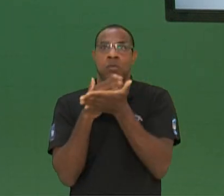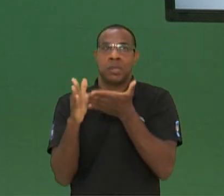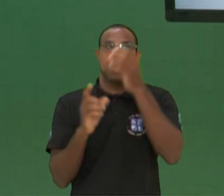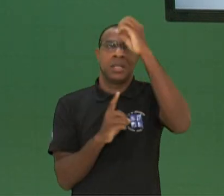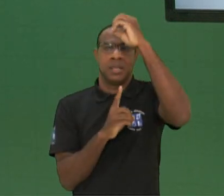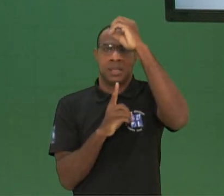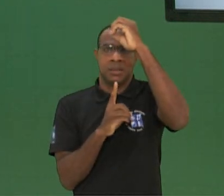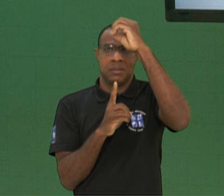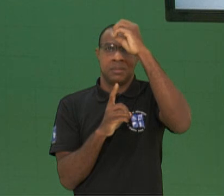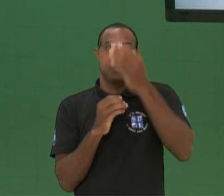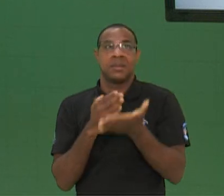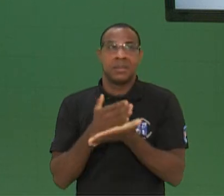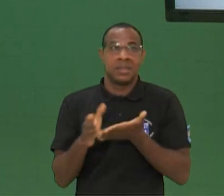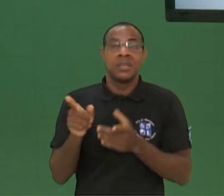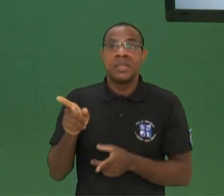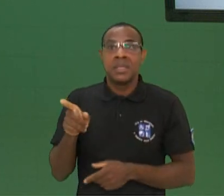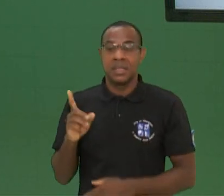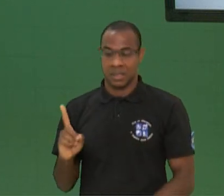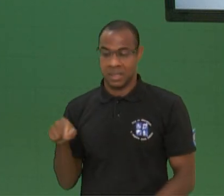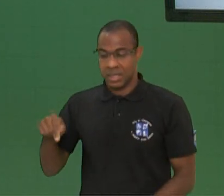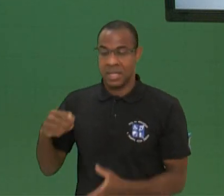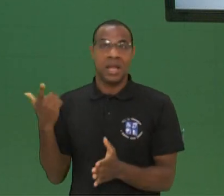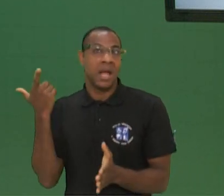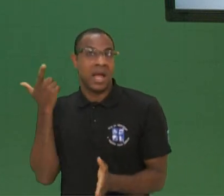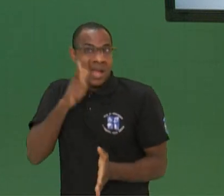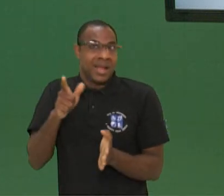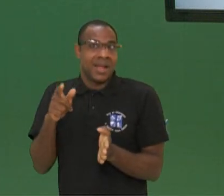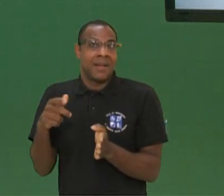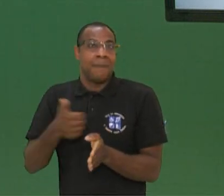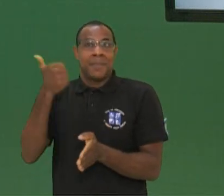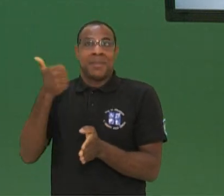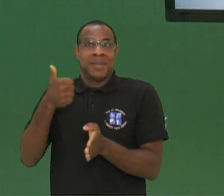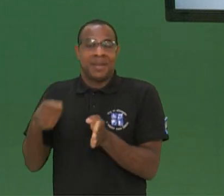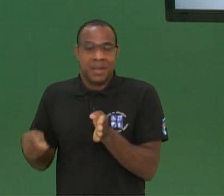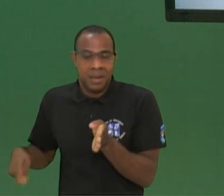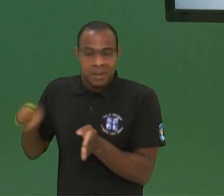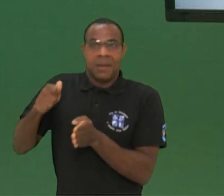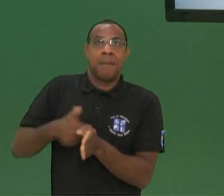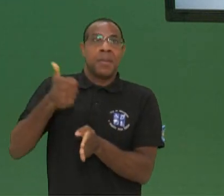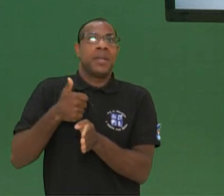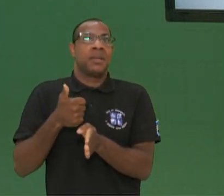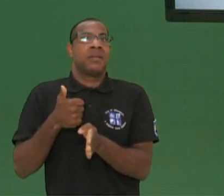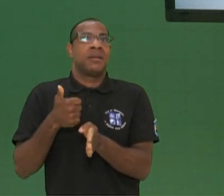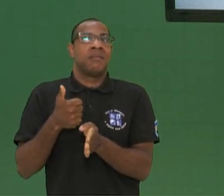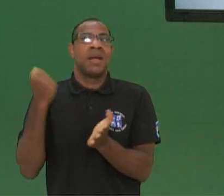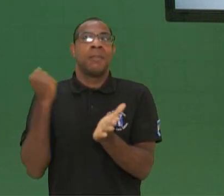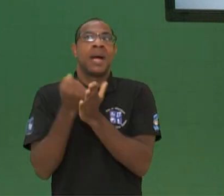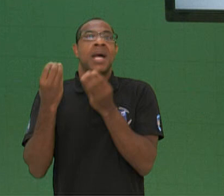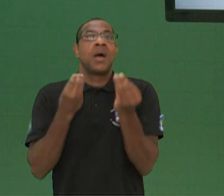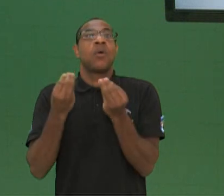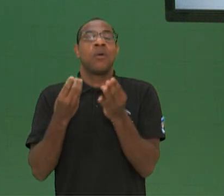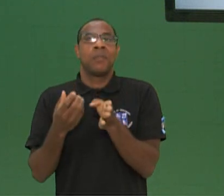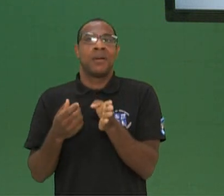Quando um jogador conquista o seu primeiro ponto, ele vai marcar